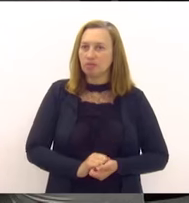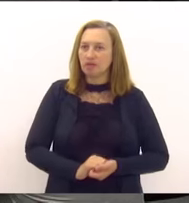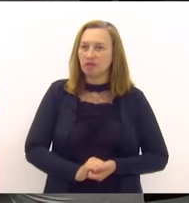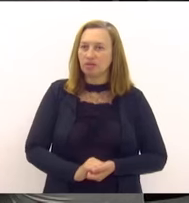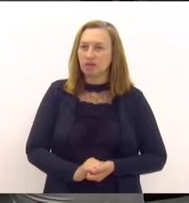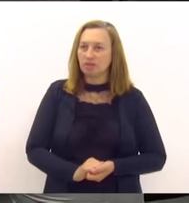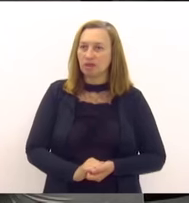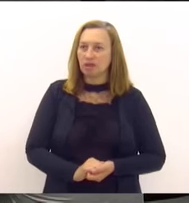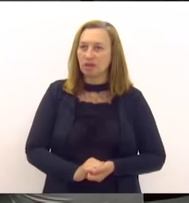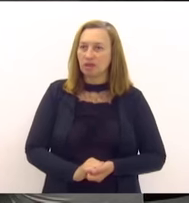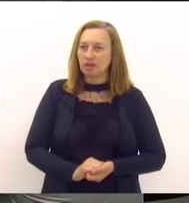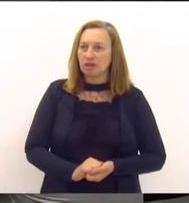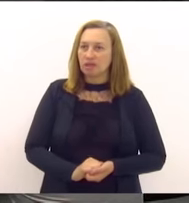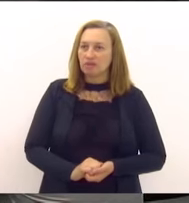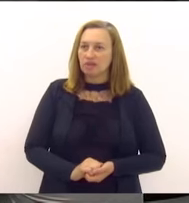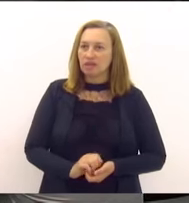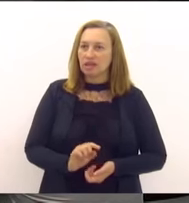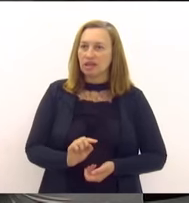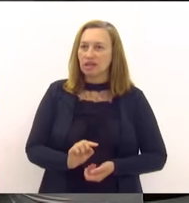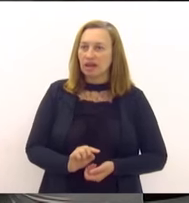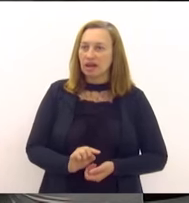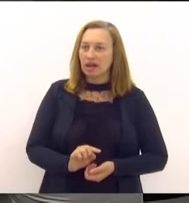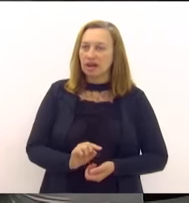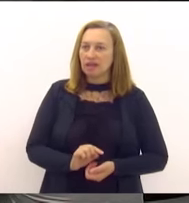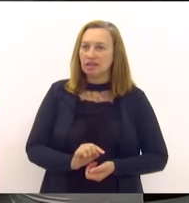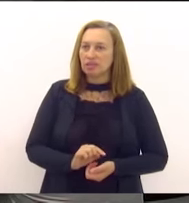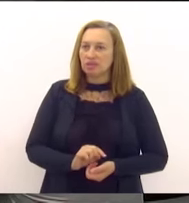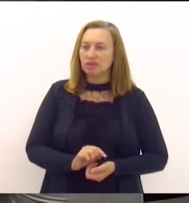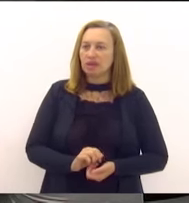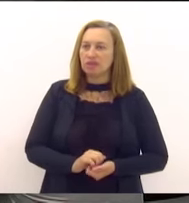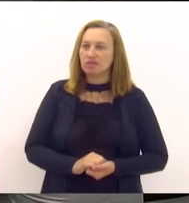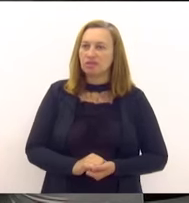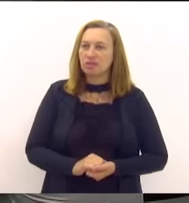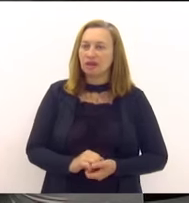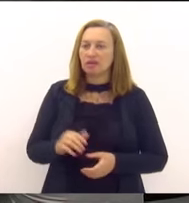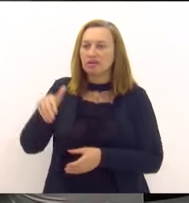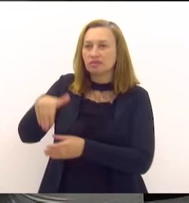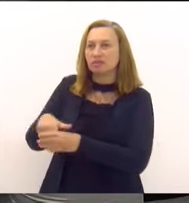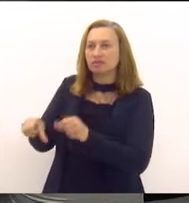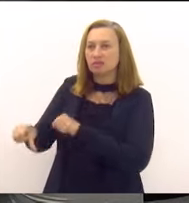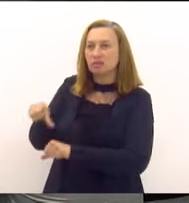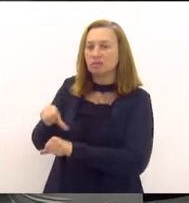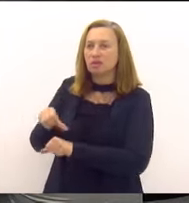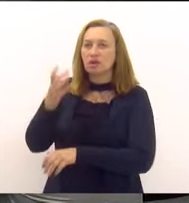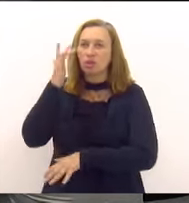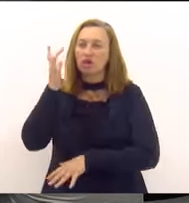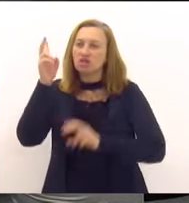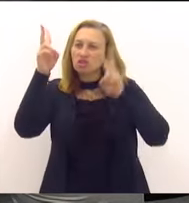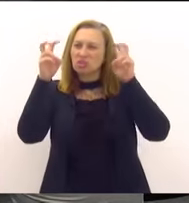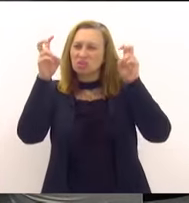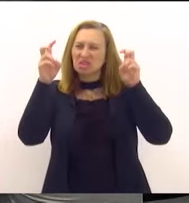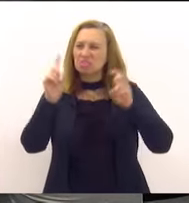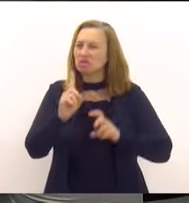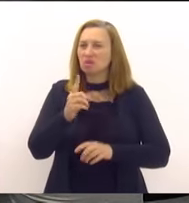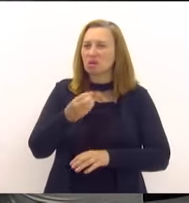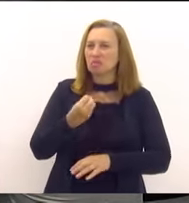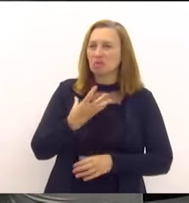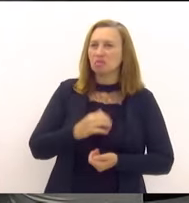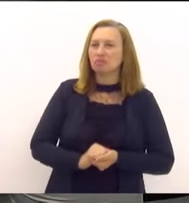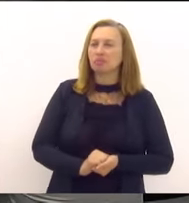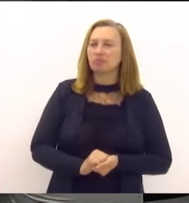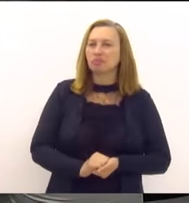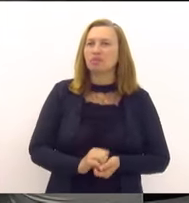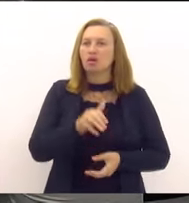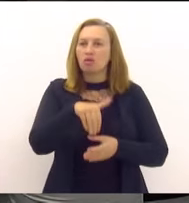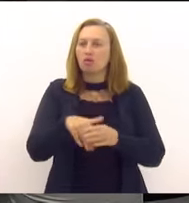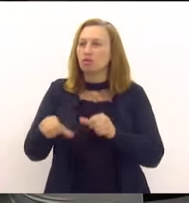Deputada, qual a divergência do voto, por gentileza? Voto contrário. Eu acho que no tema não é adequado. Voto contrário,